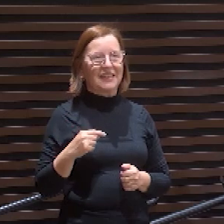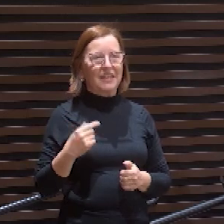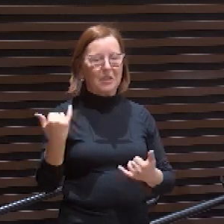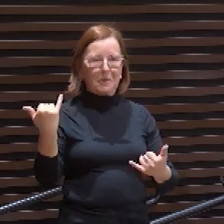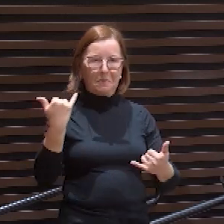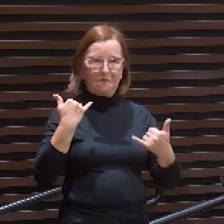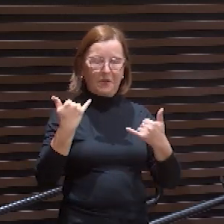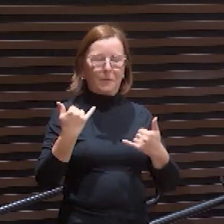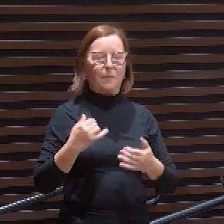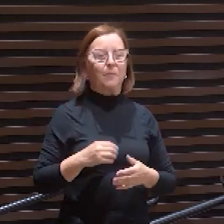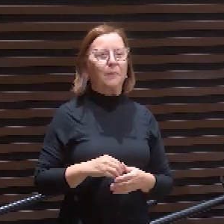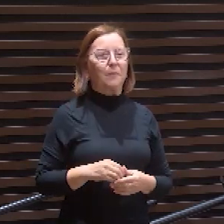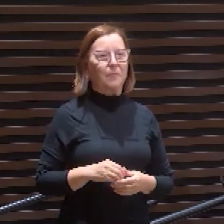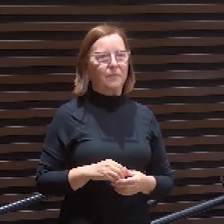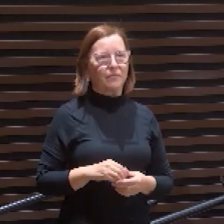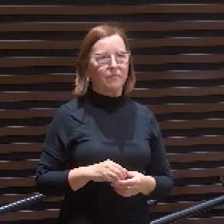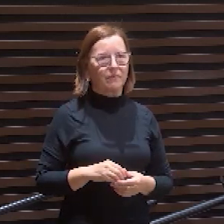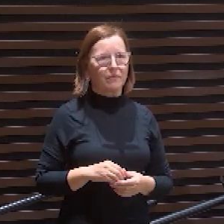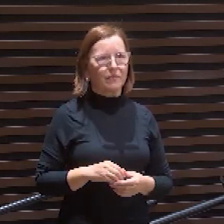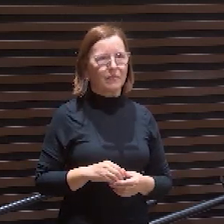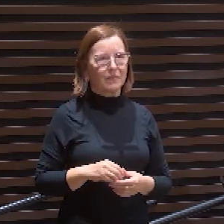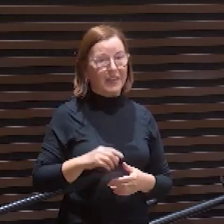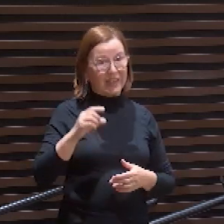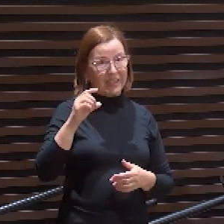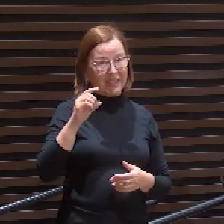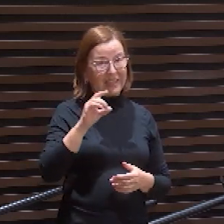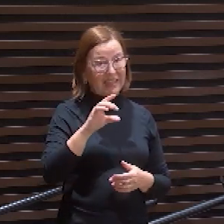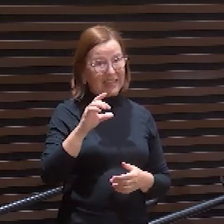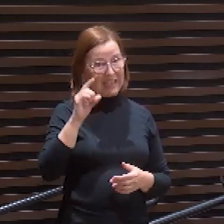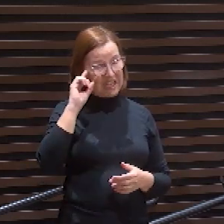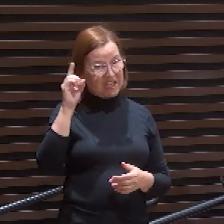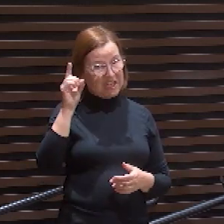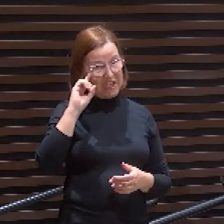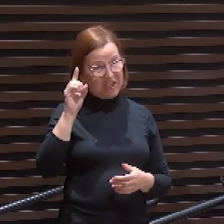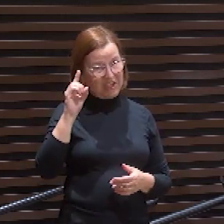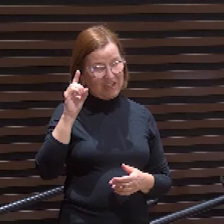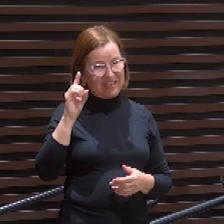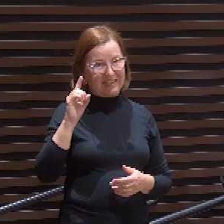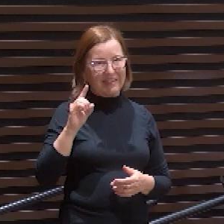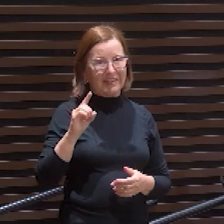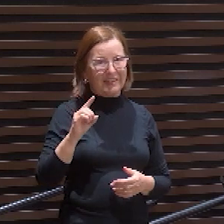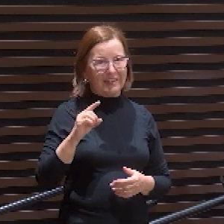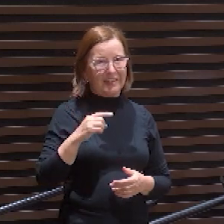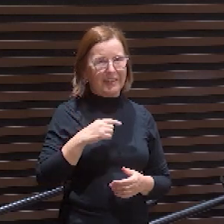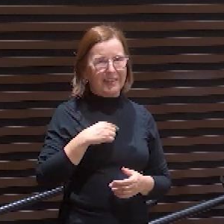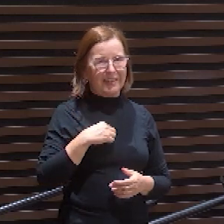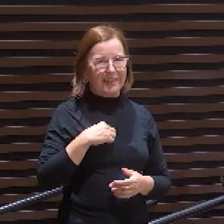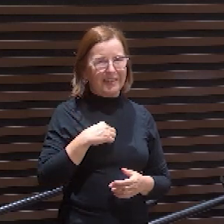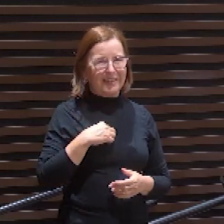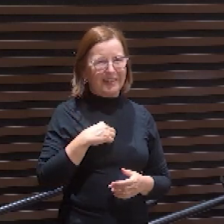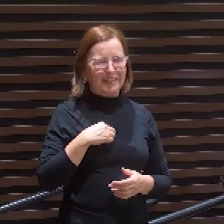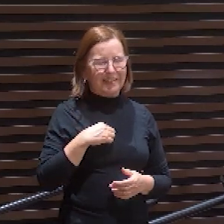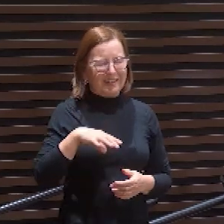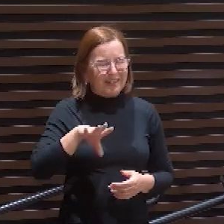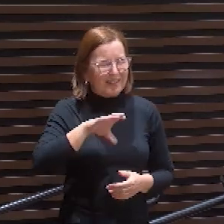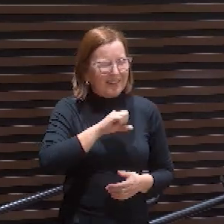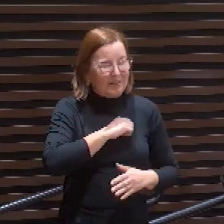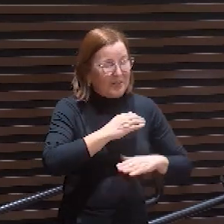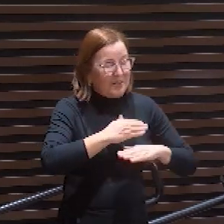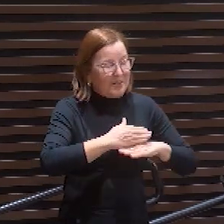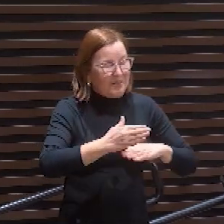mim assim: cada dia que passa, eu me apaixono mais por Jesus